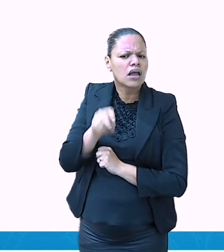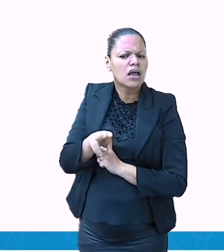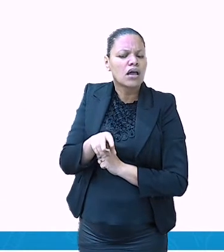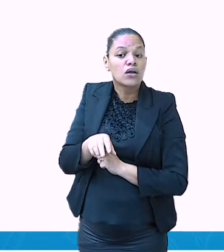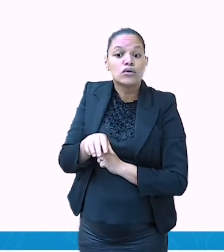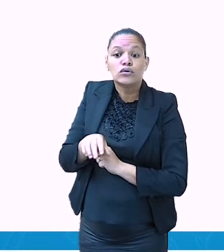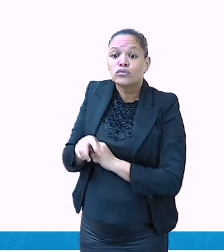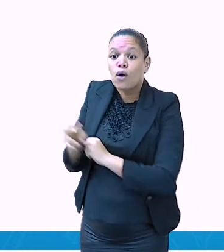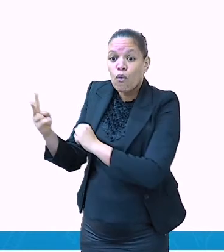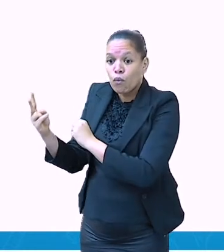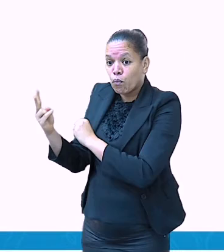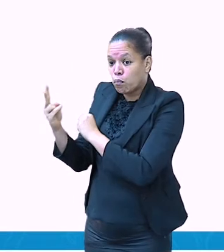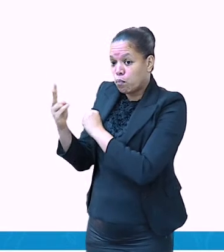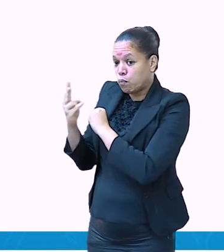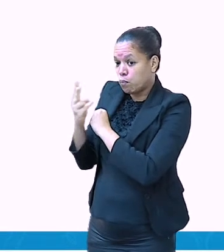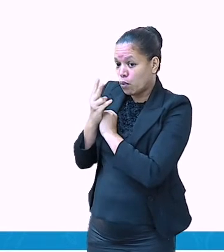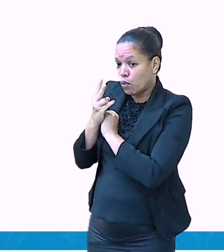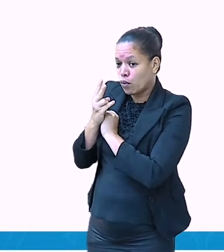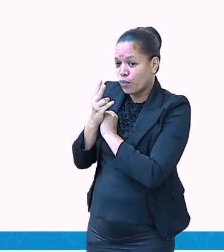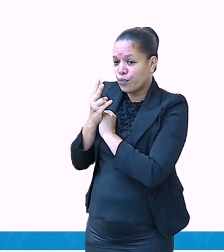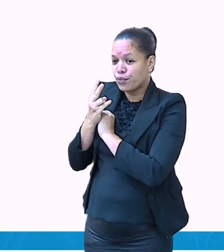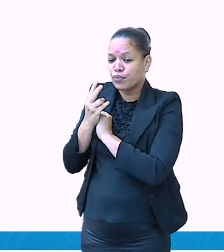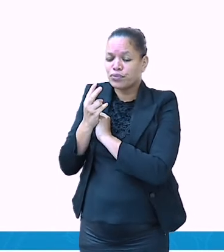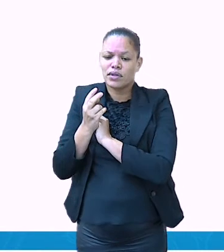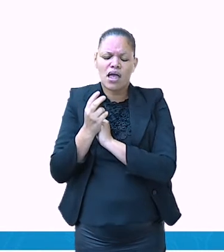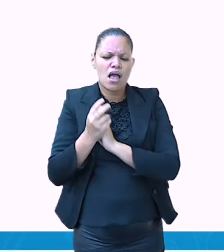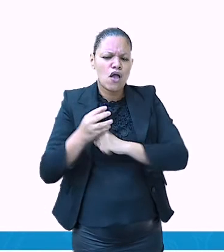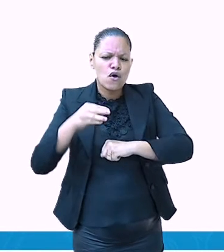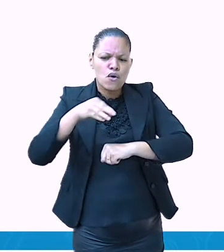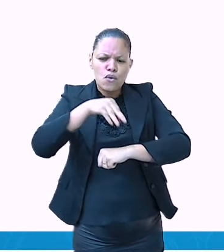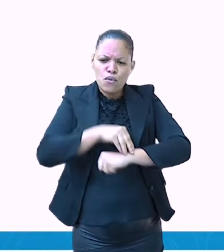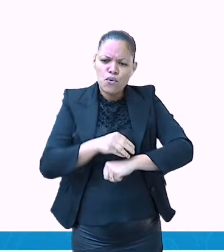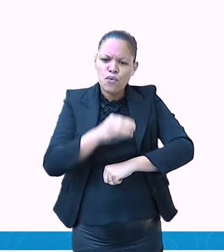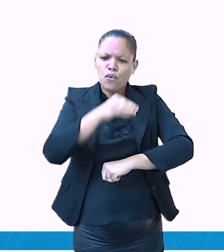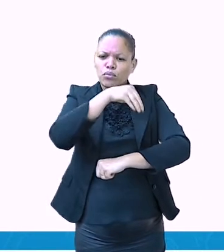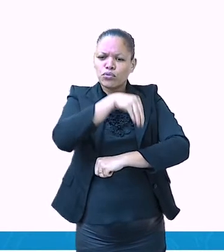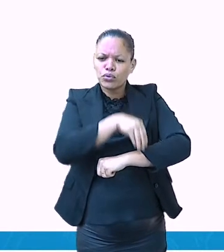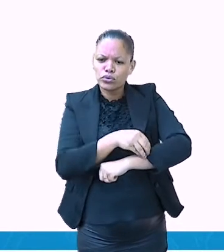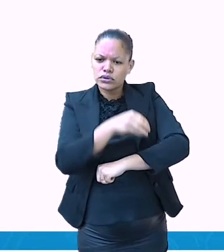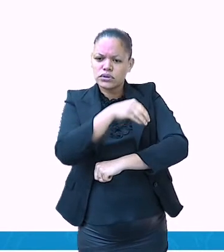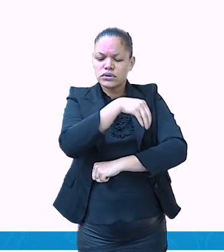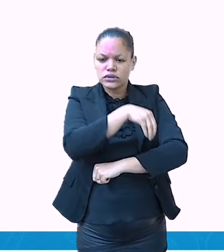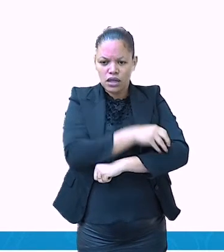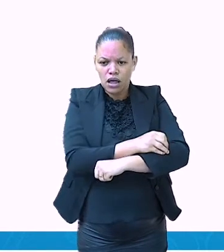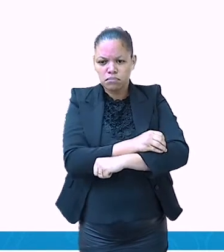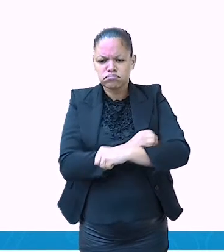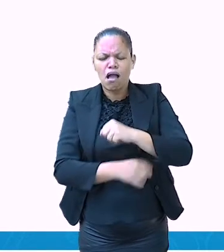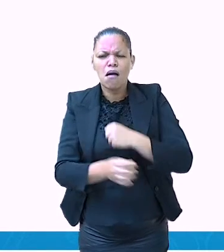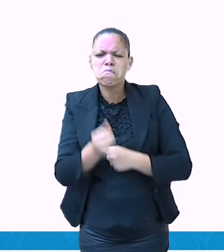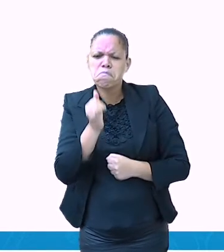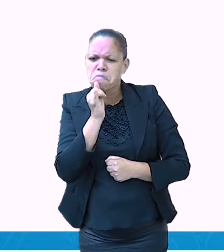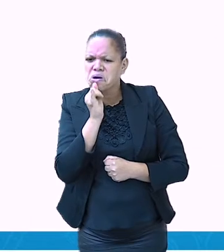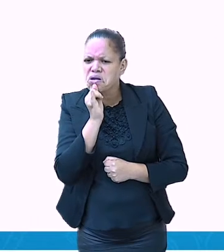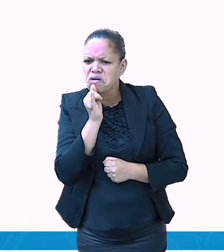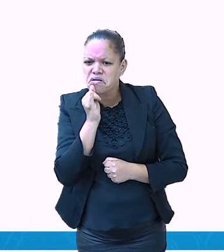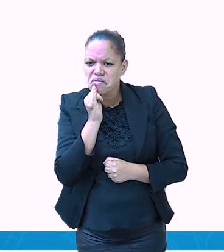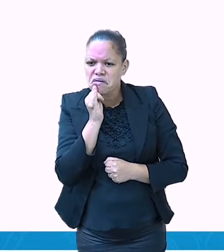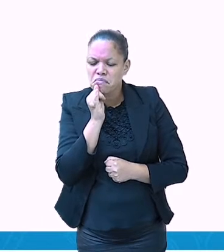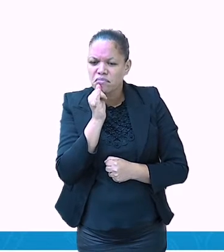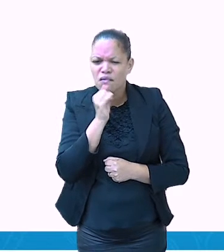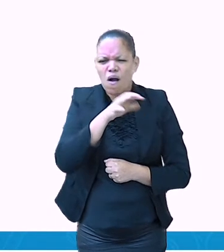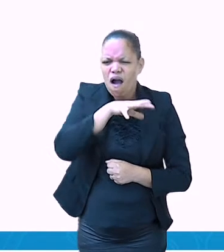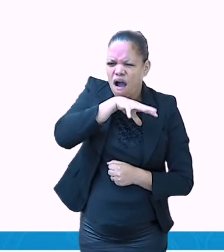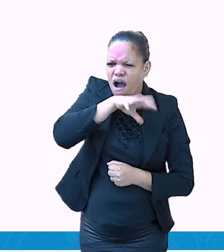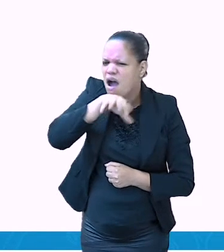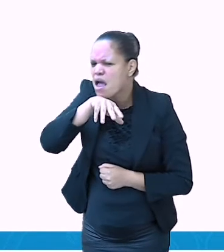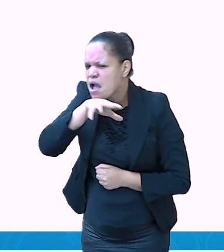é pressionado. Então, essa glândula existe ali para que um animal maior, vamos dar um exemplo de um